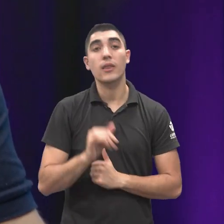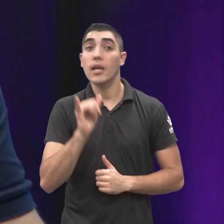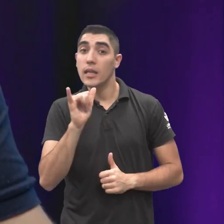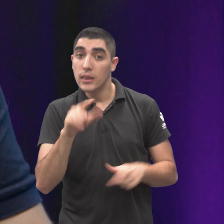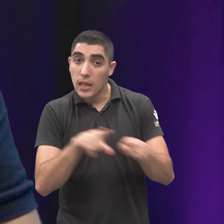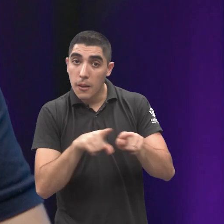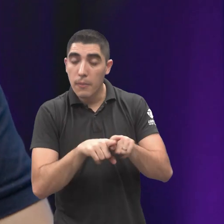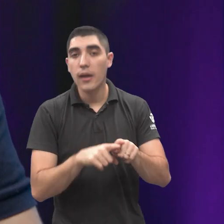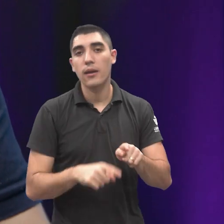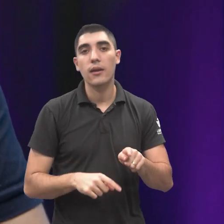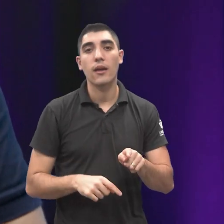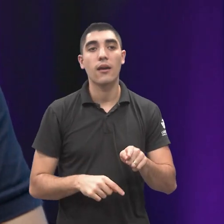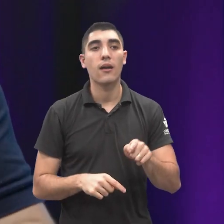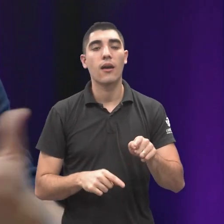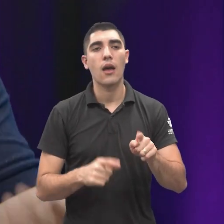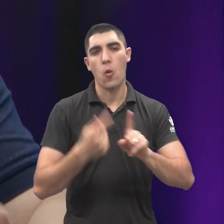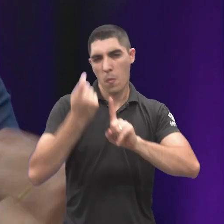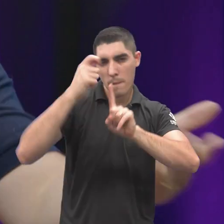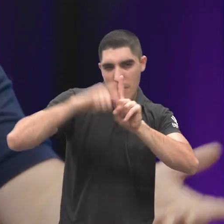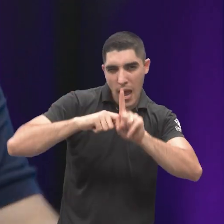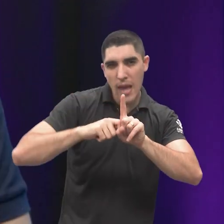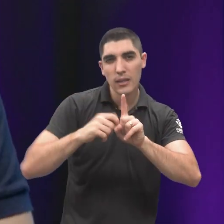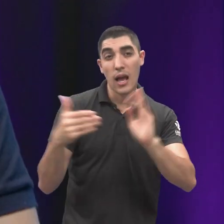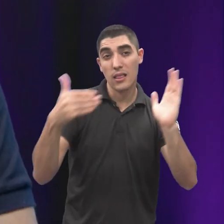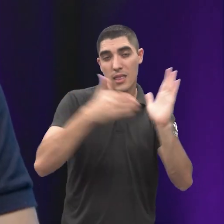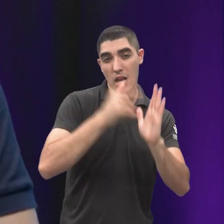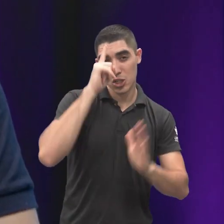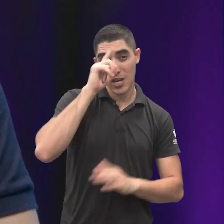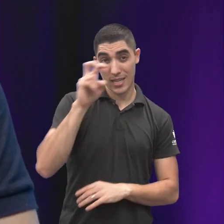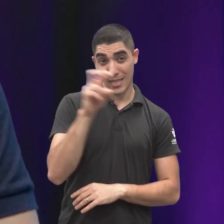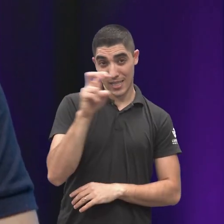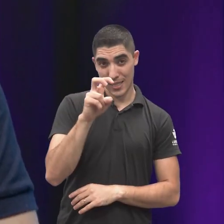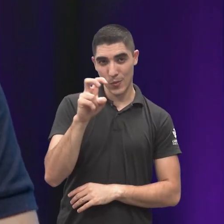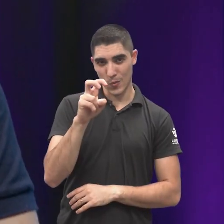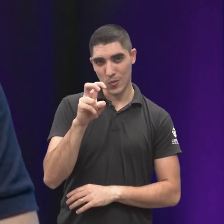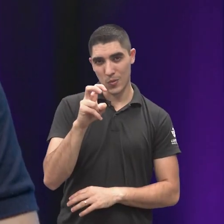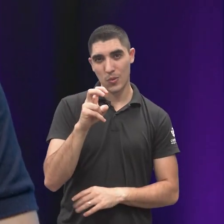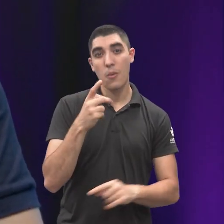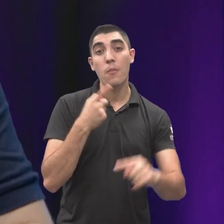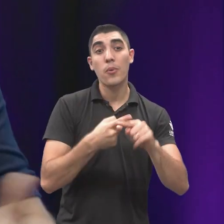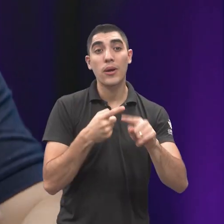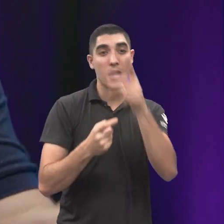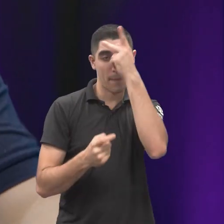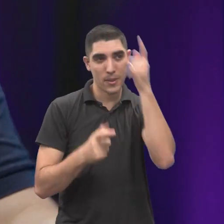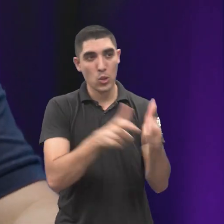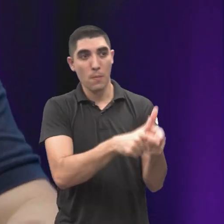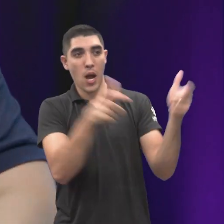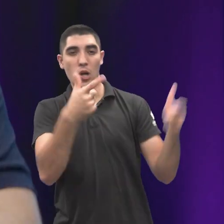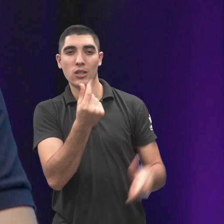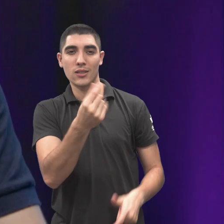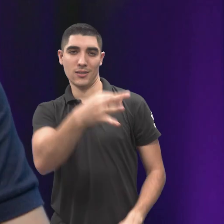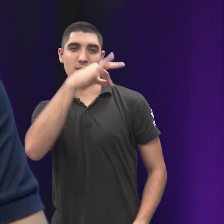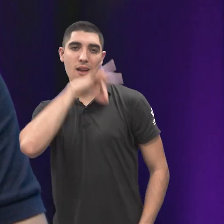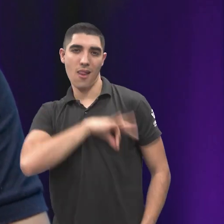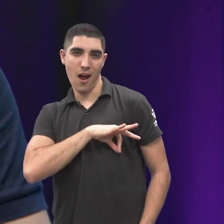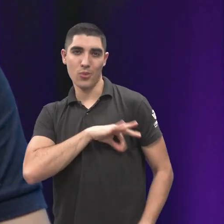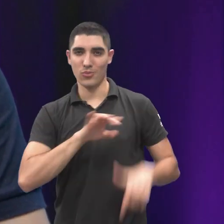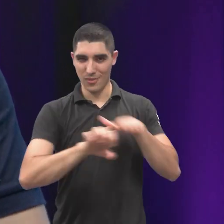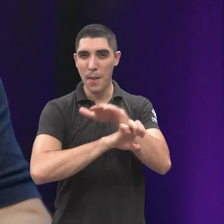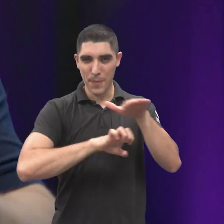nos primeiros dias do mês, ali até o dia 5º, dia útil, onde as pessoas recebem ali o salário